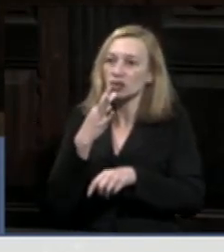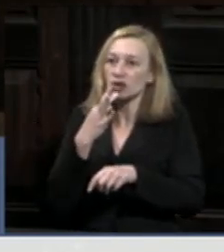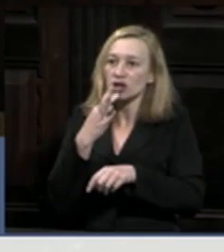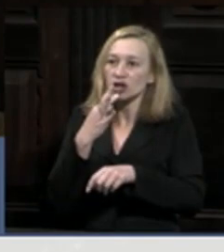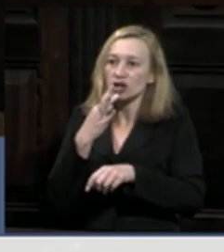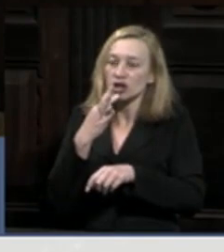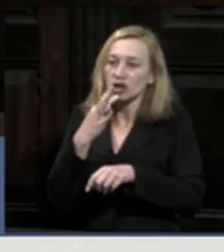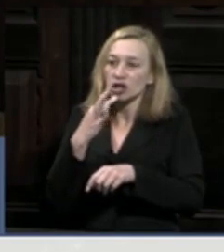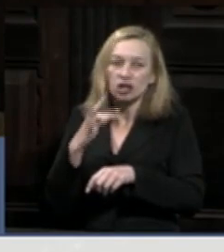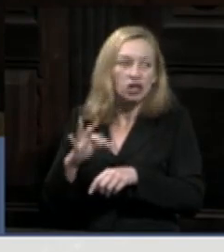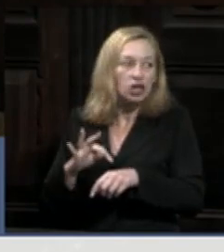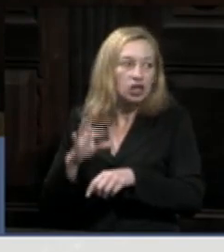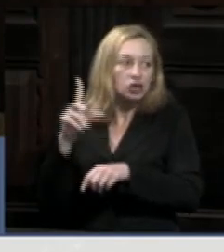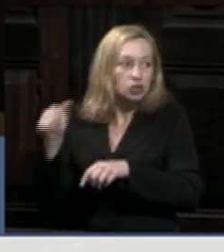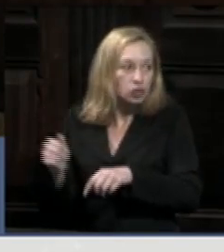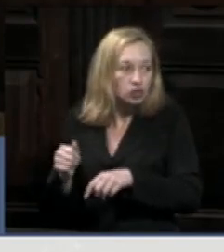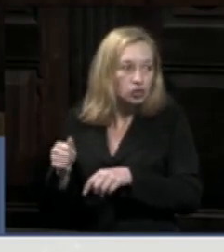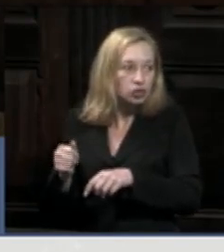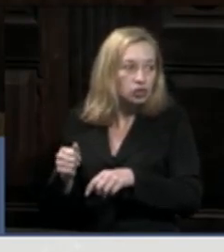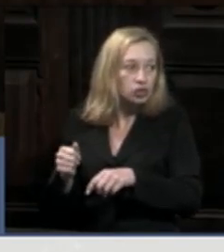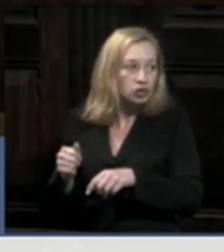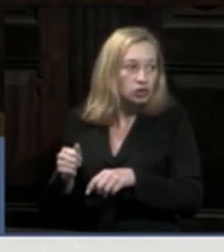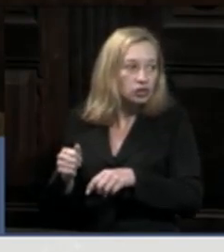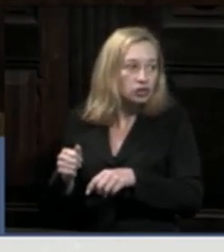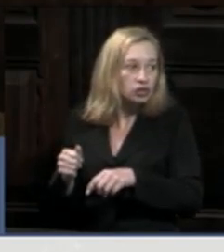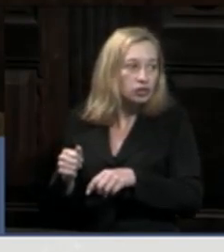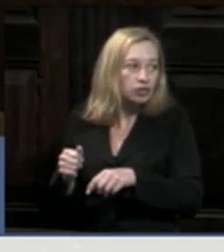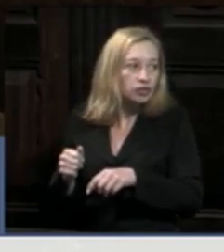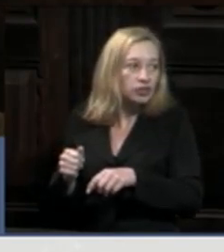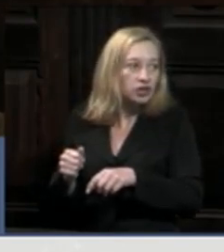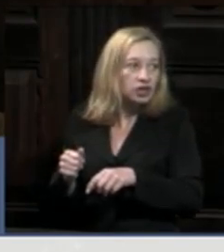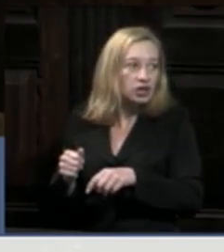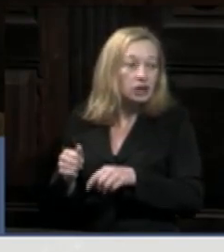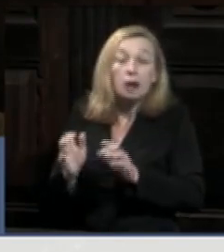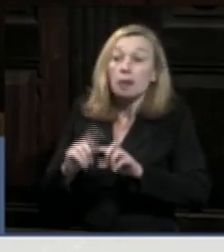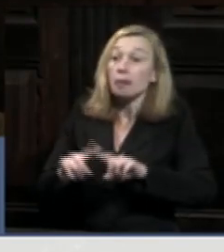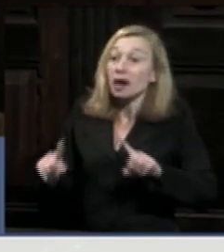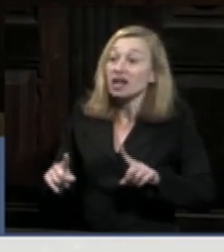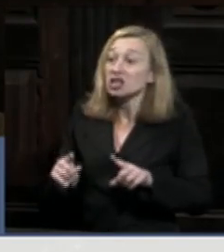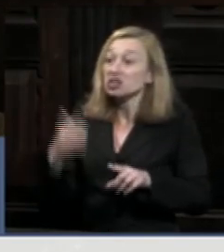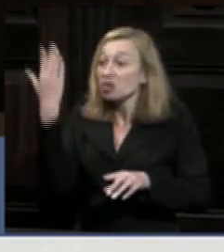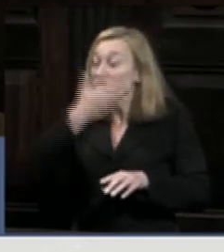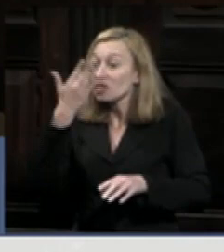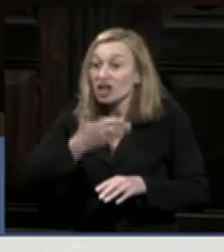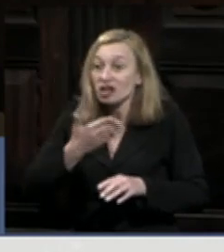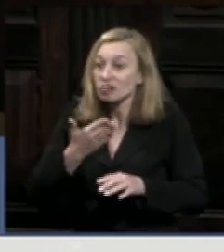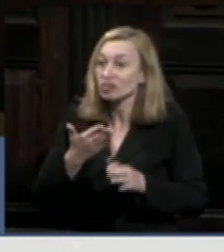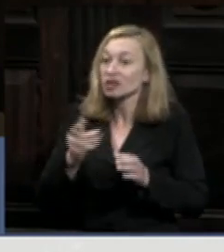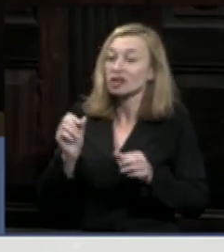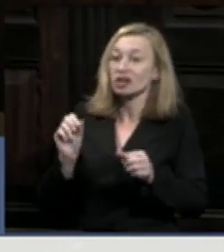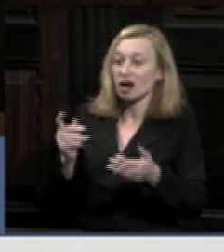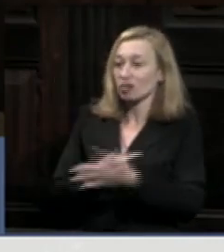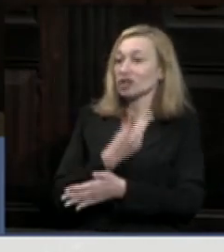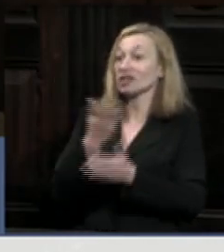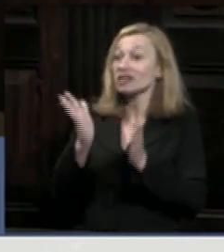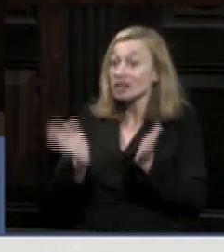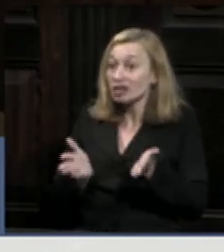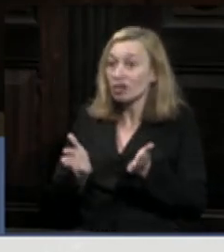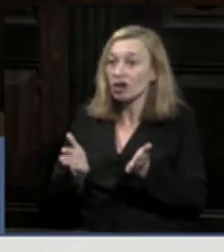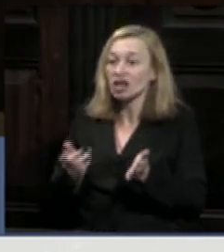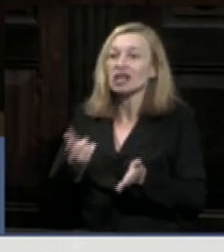nenhuma das candidaturas ao governo do estado e tão pouco naquilo que eventualmente tem se falado por